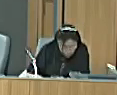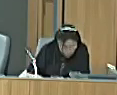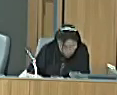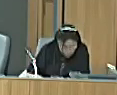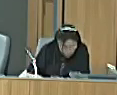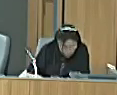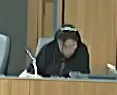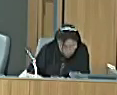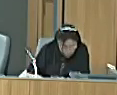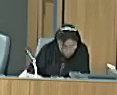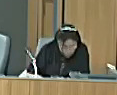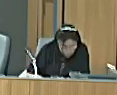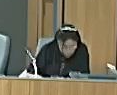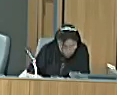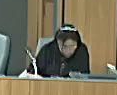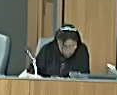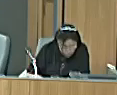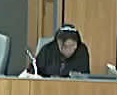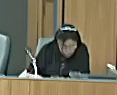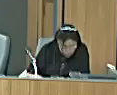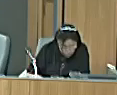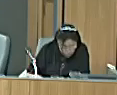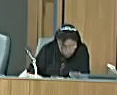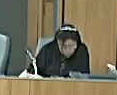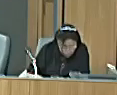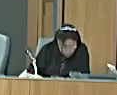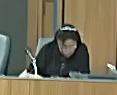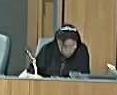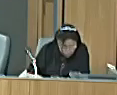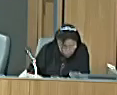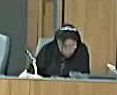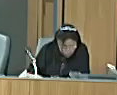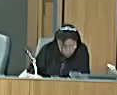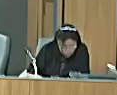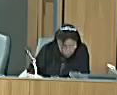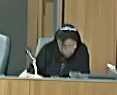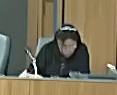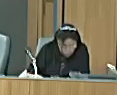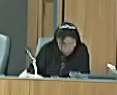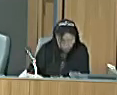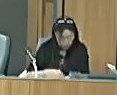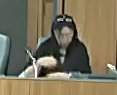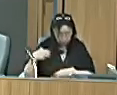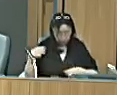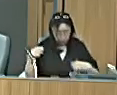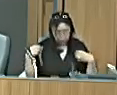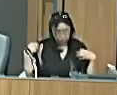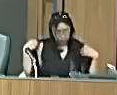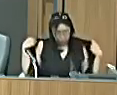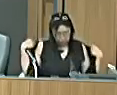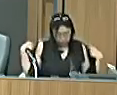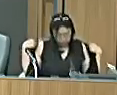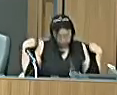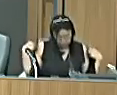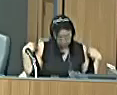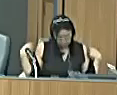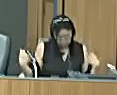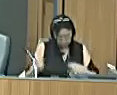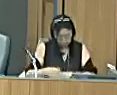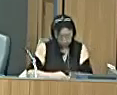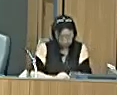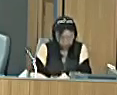gostaria de parabenizar o deputado professor vendeu por ele ter nos convidados